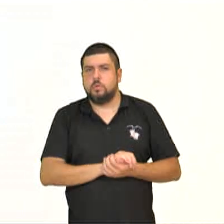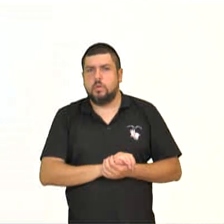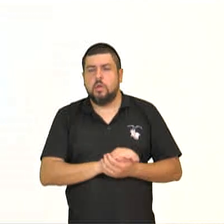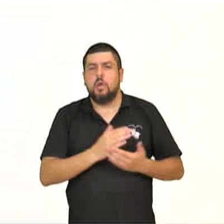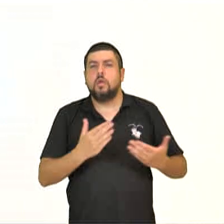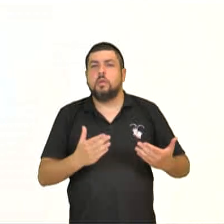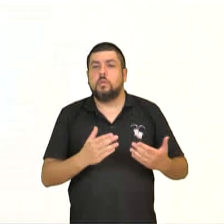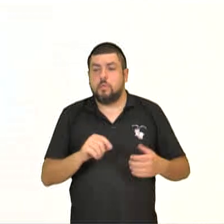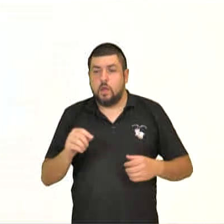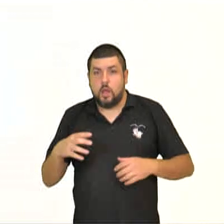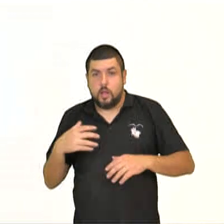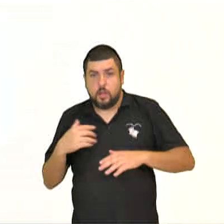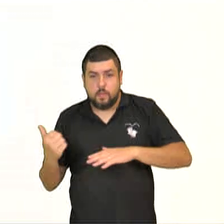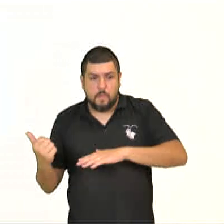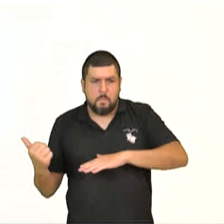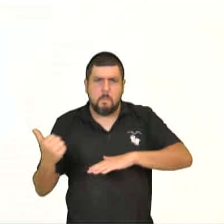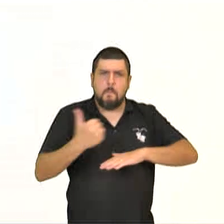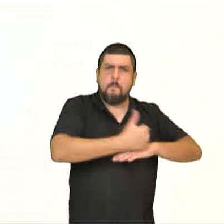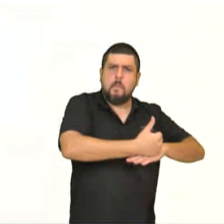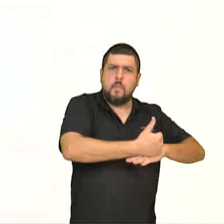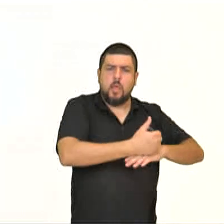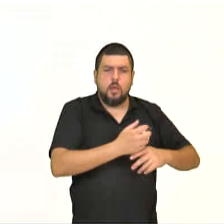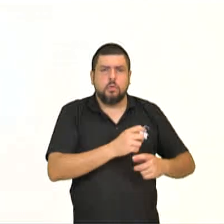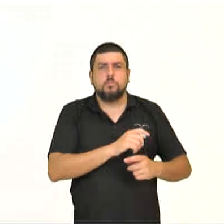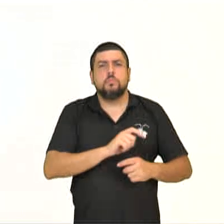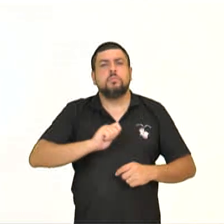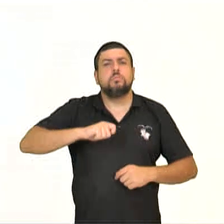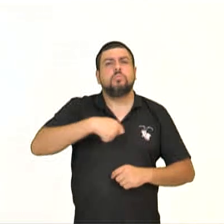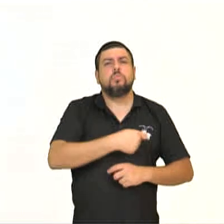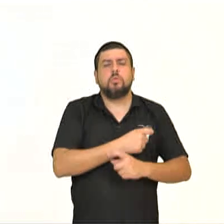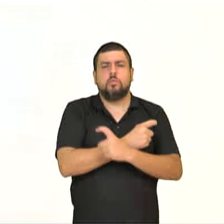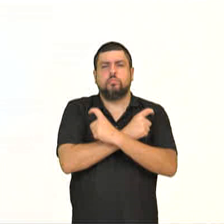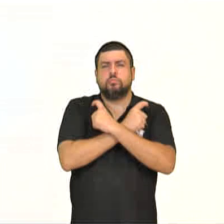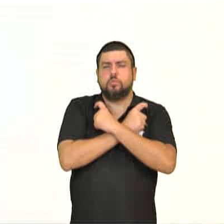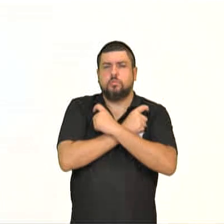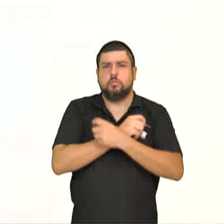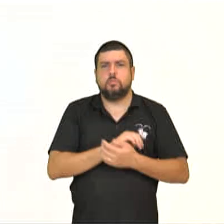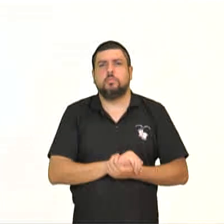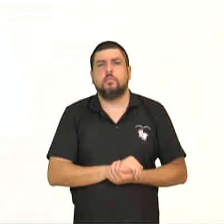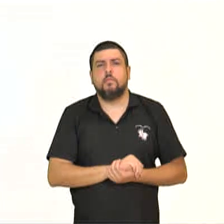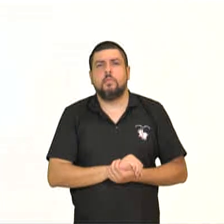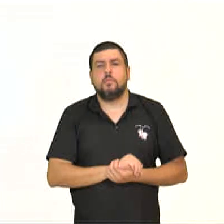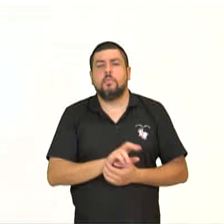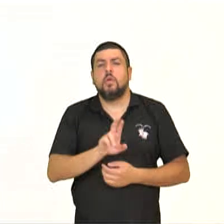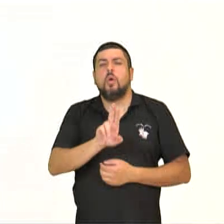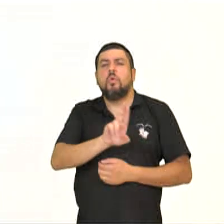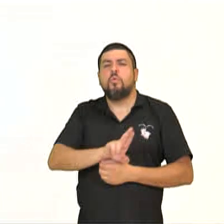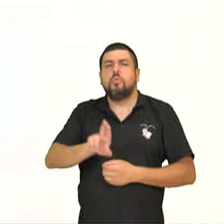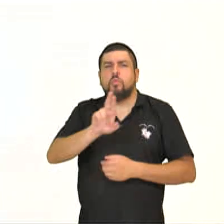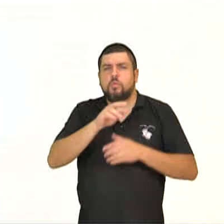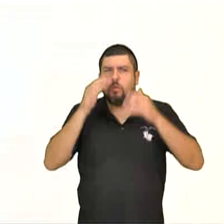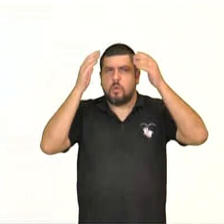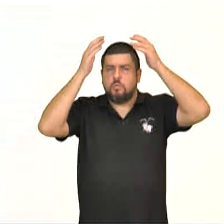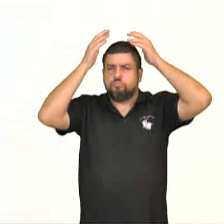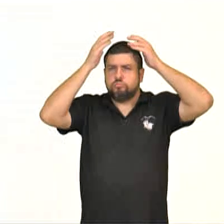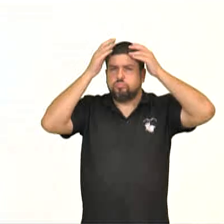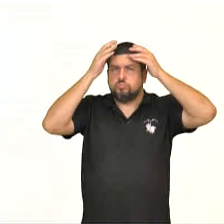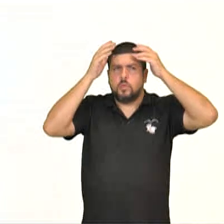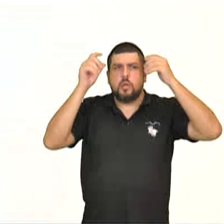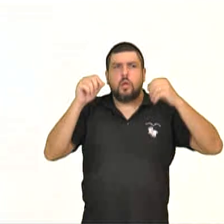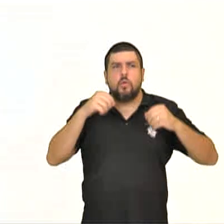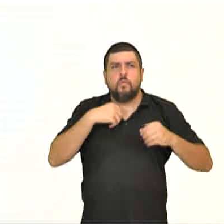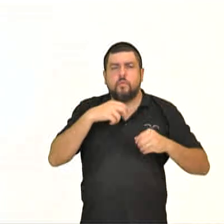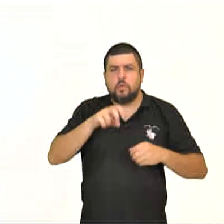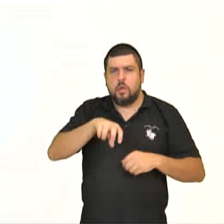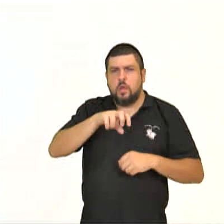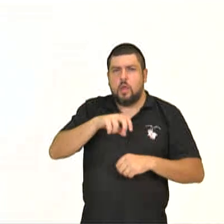se autodenominavam faraós. Eles usavam uma espécie de uma coroa com duas serpentes, representando a Núbia